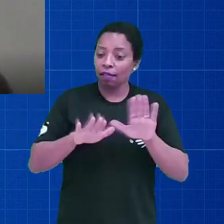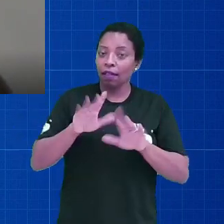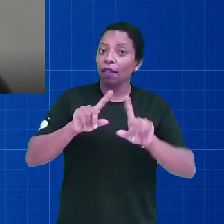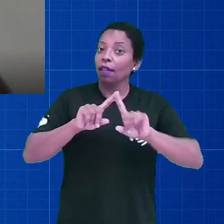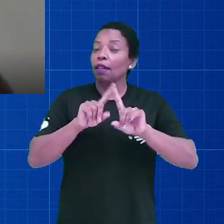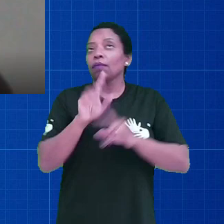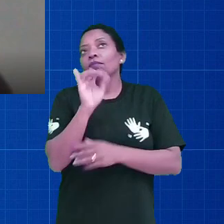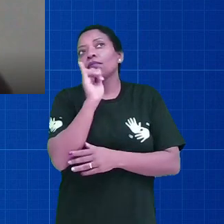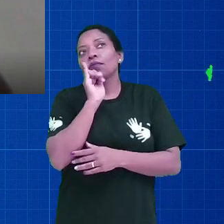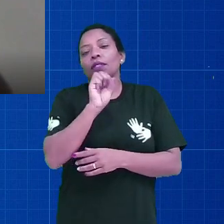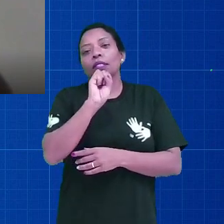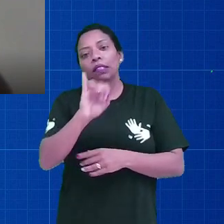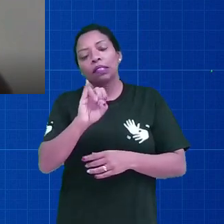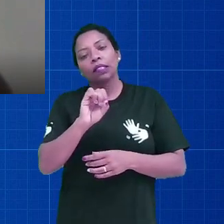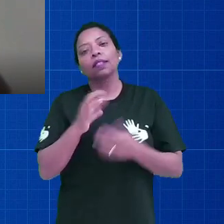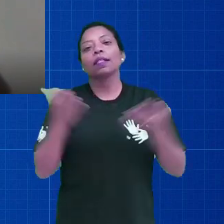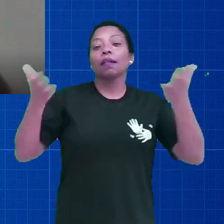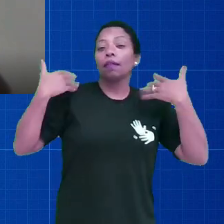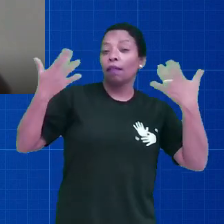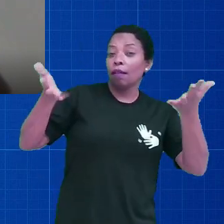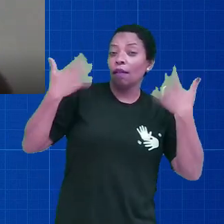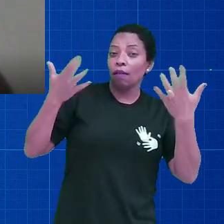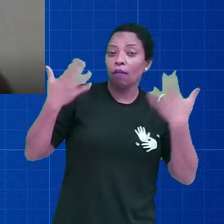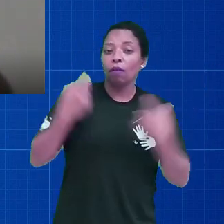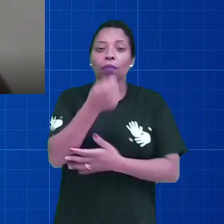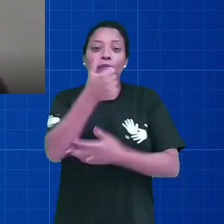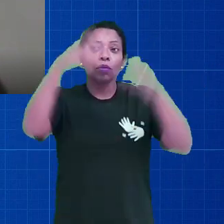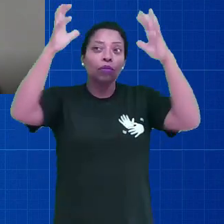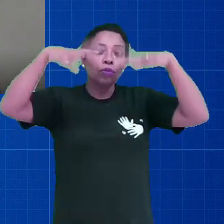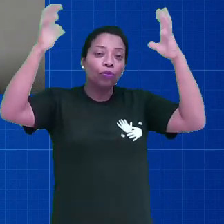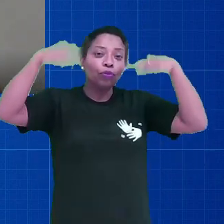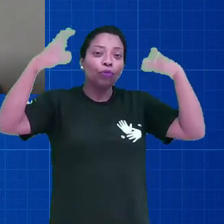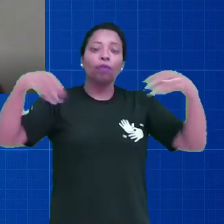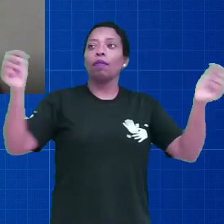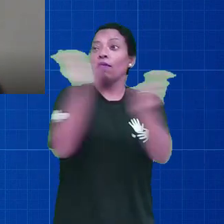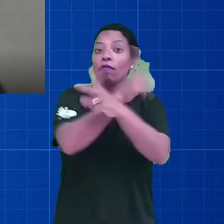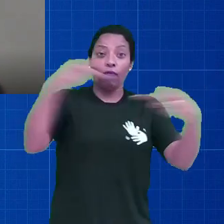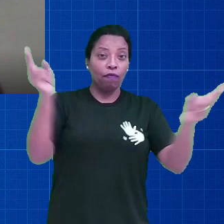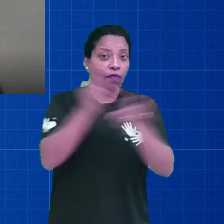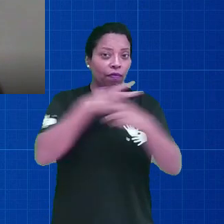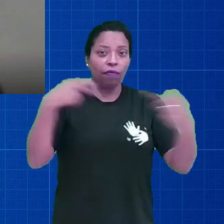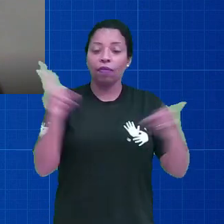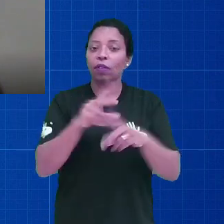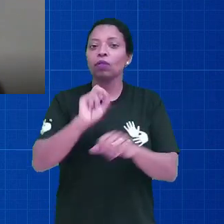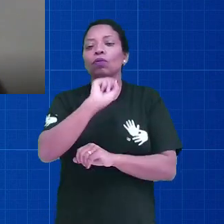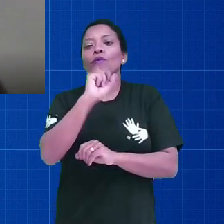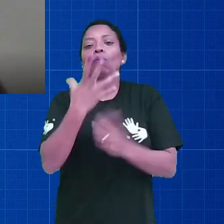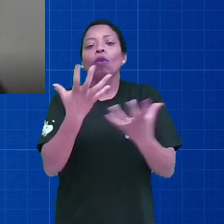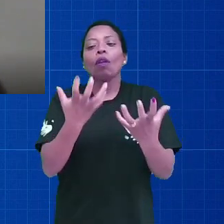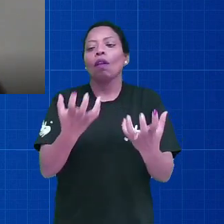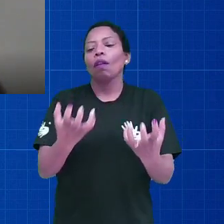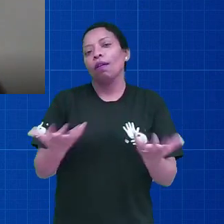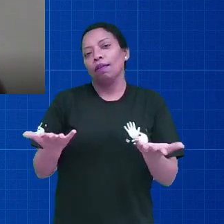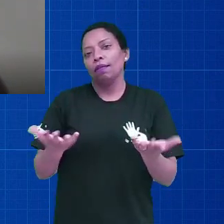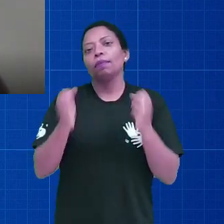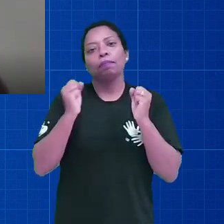temperaturas maiores, umidade relativa menor, maior velocidade do vento, períodos de estiagem, você tem